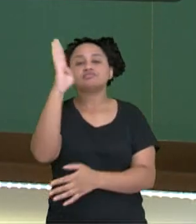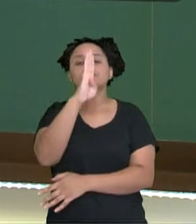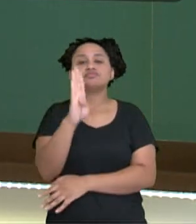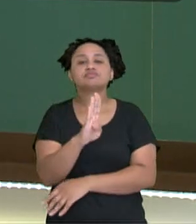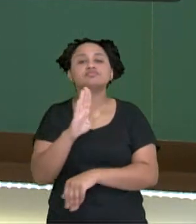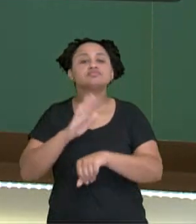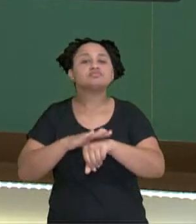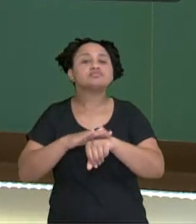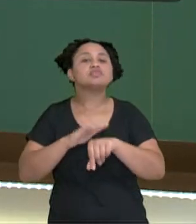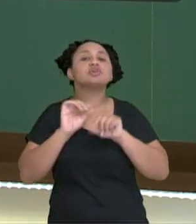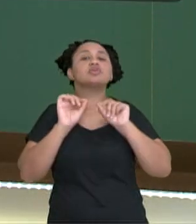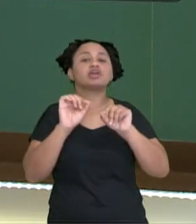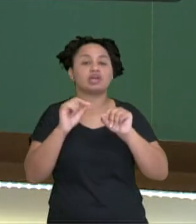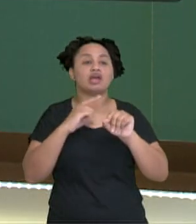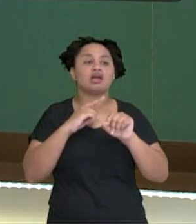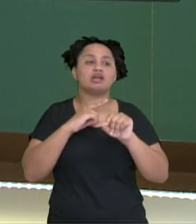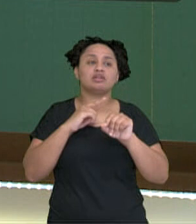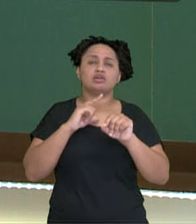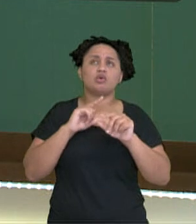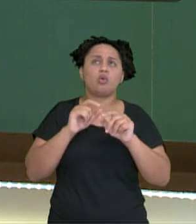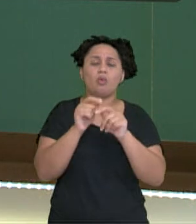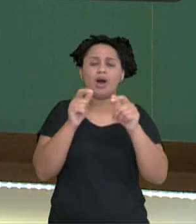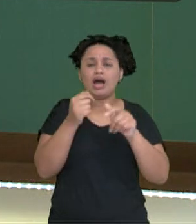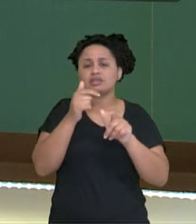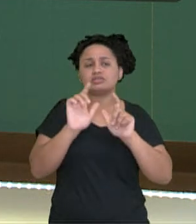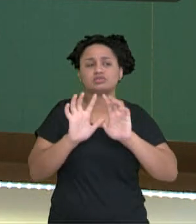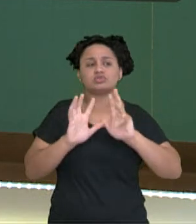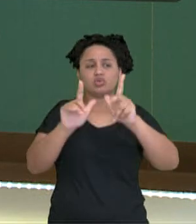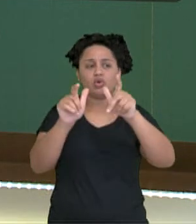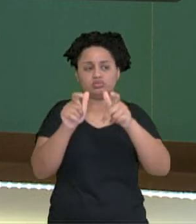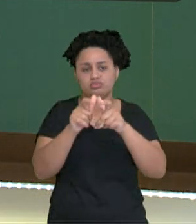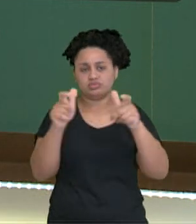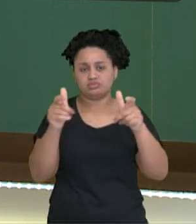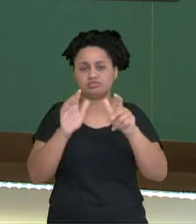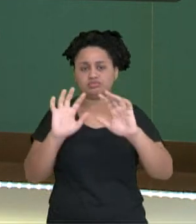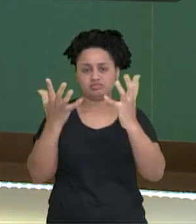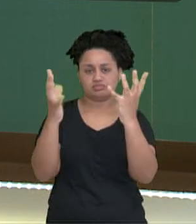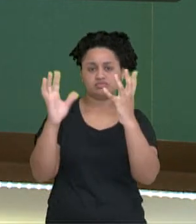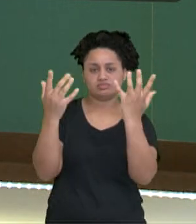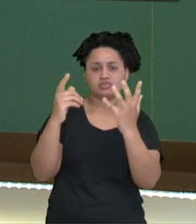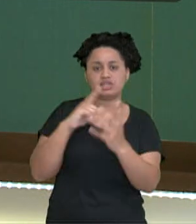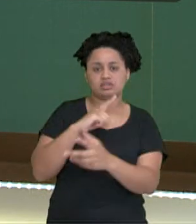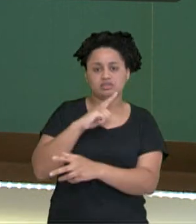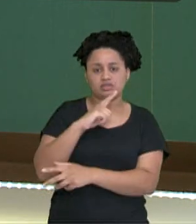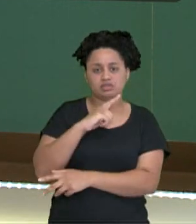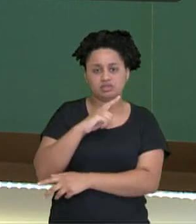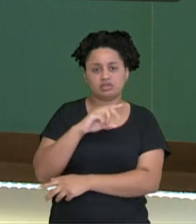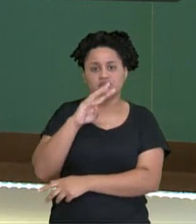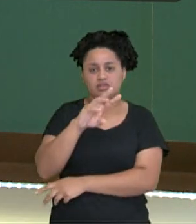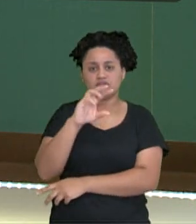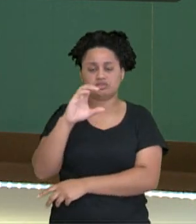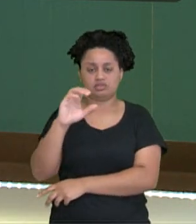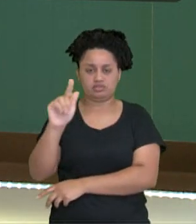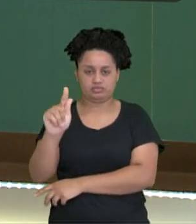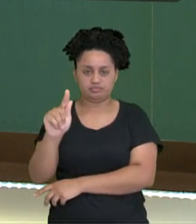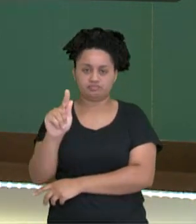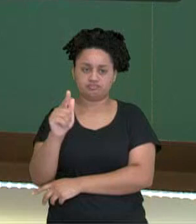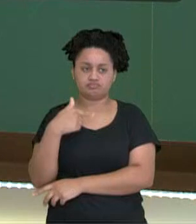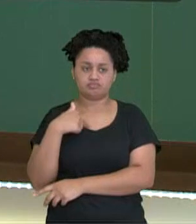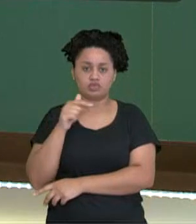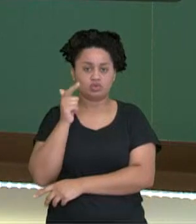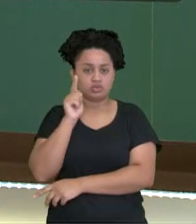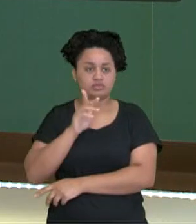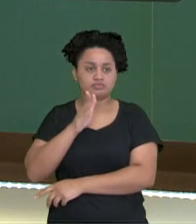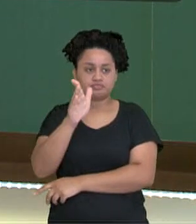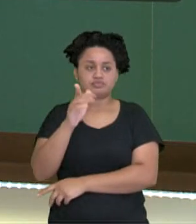Brasil participou de praticamente todas as competições do World Cyber Games, tá?